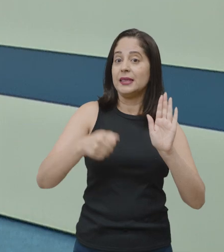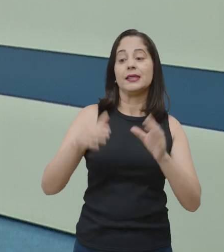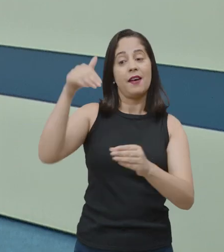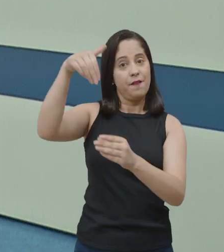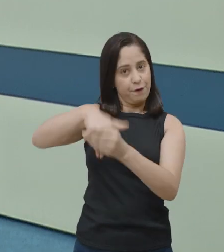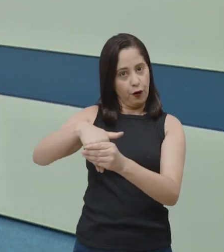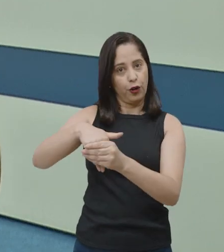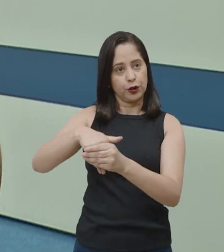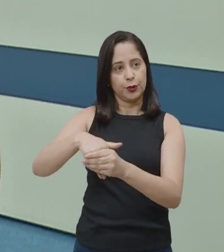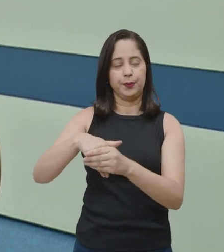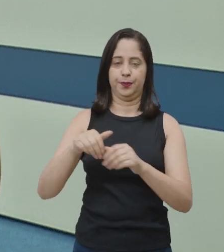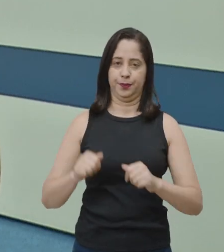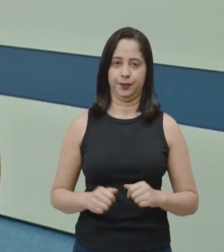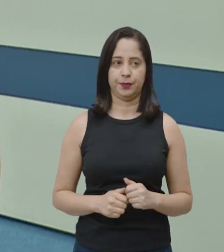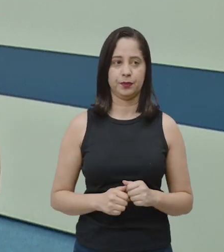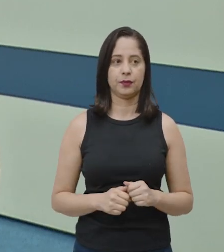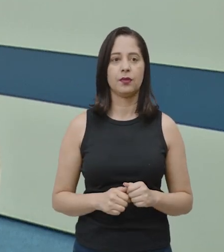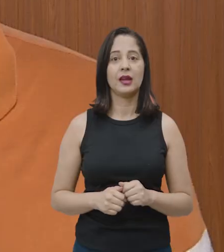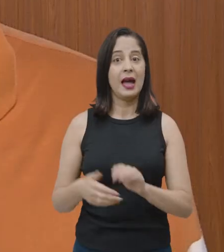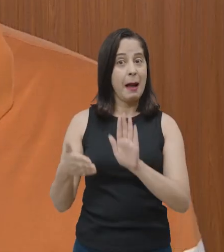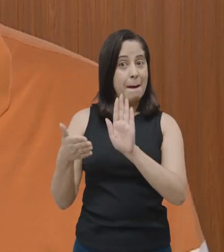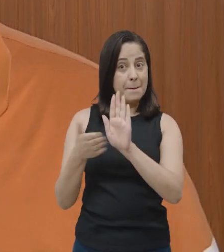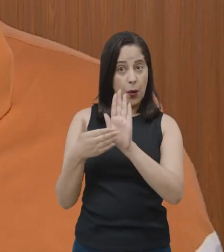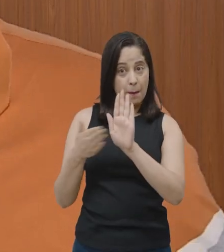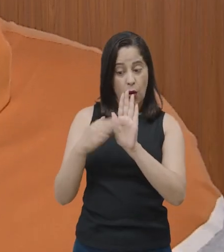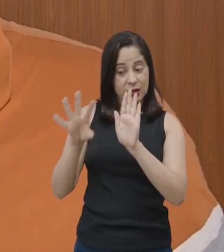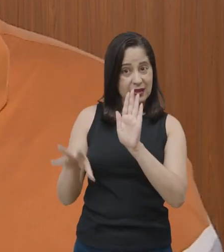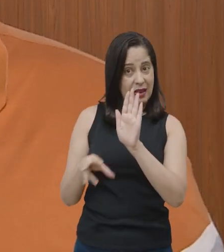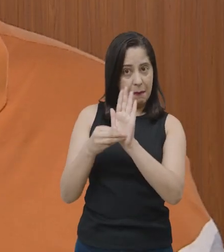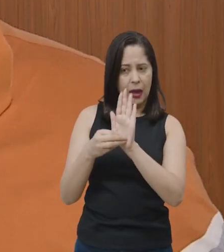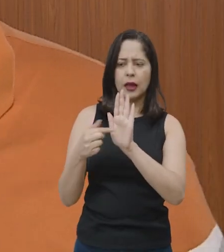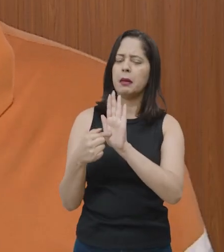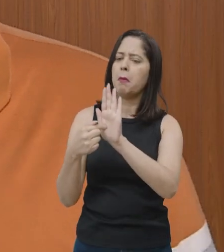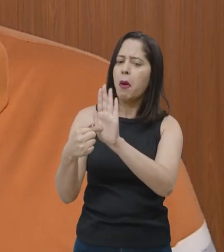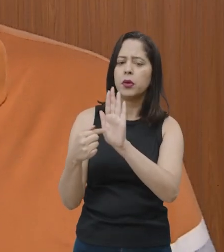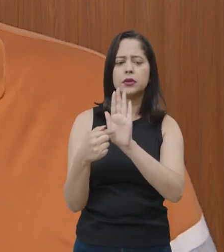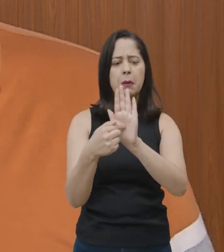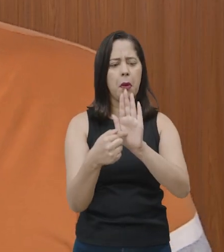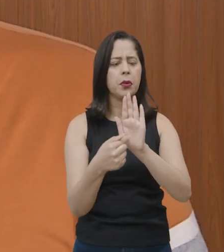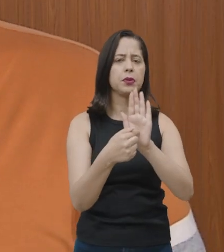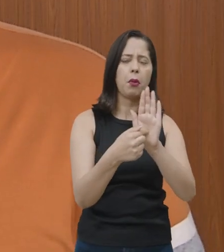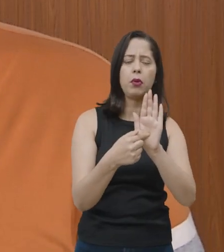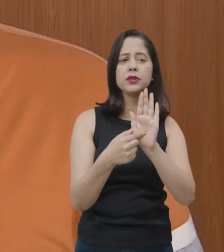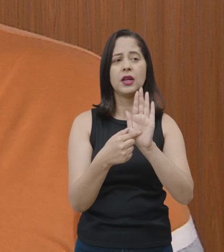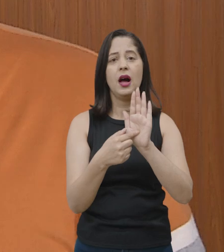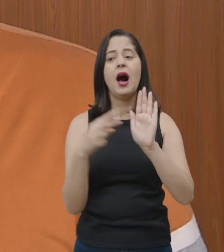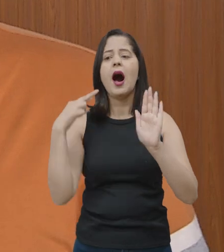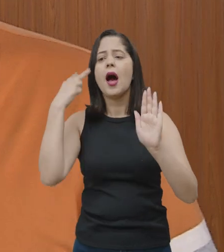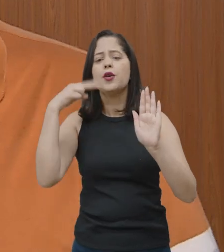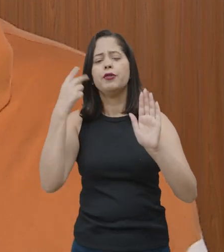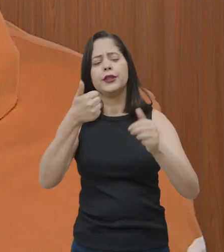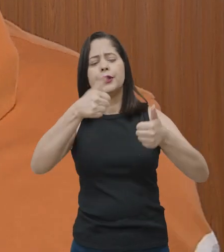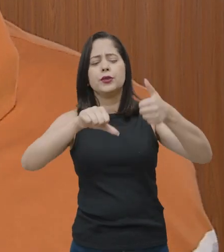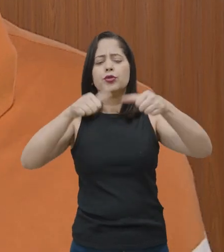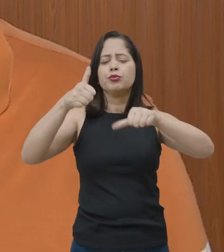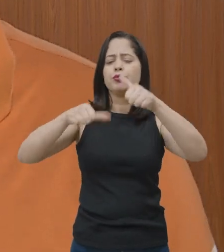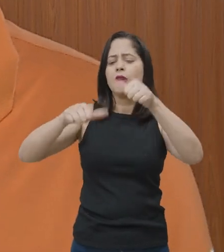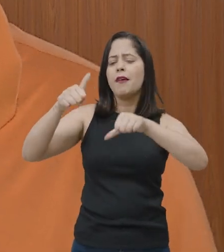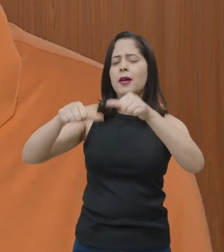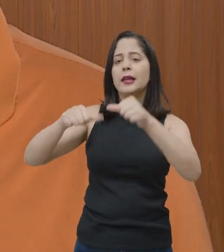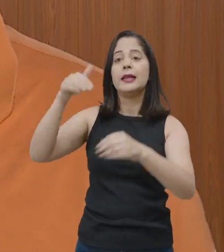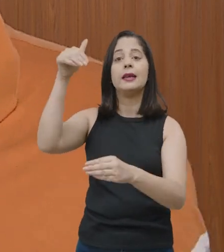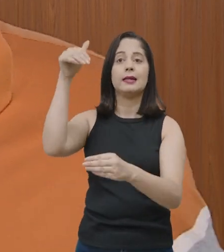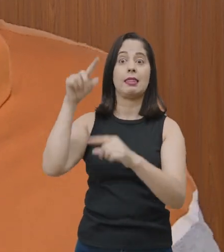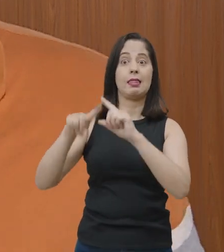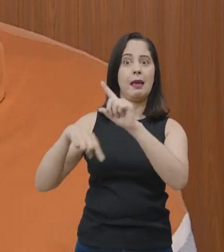ela também é votada aqui no plenário. As proposituras de emenda vão sendo apresentadas, e aí depois elas são